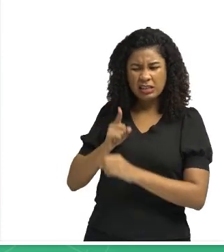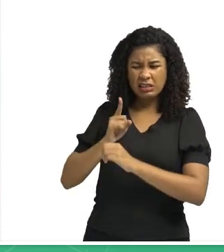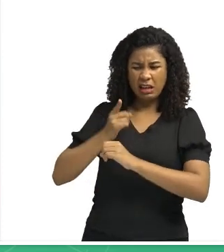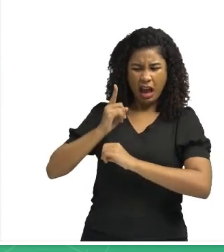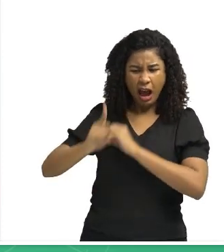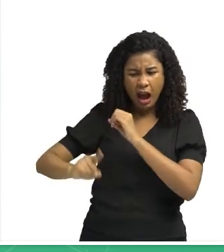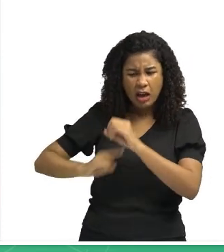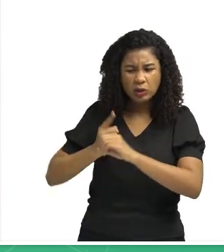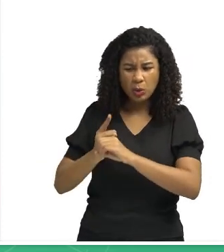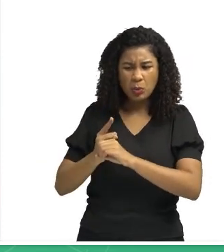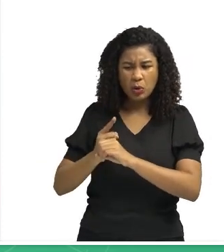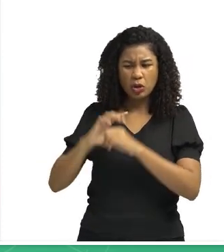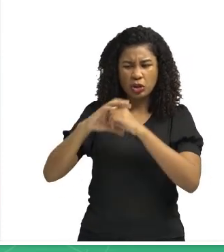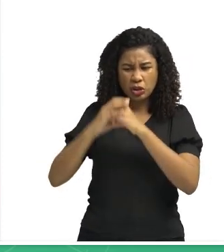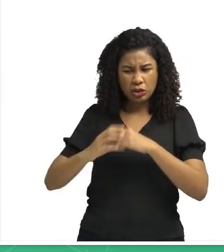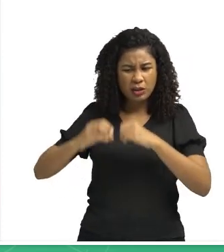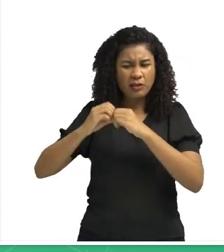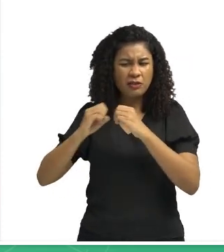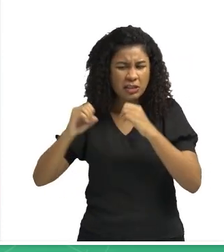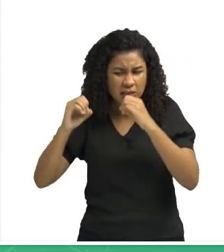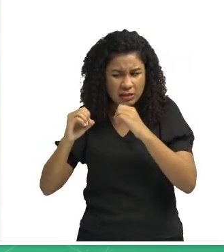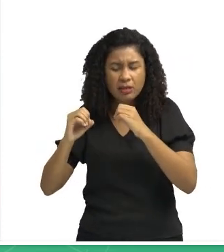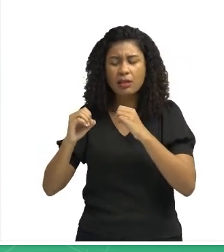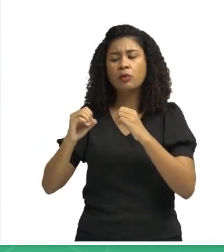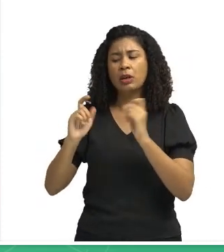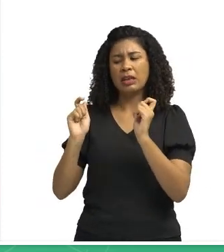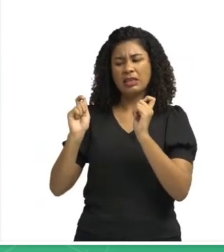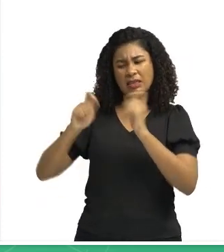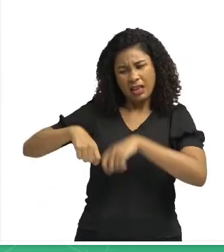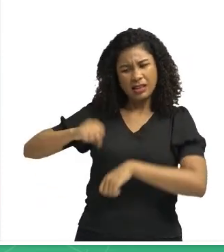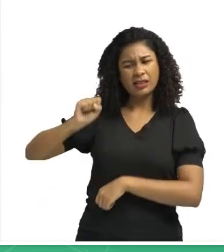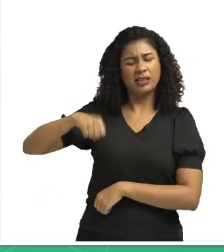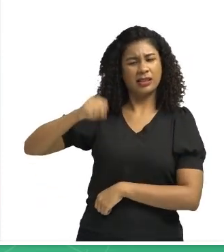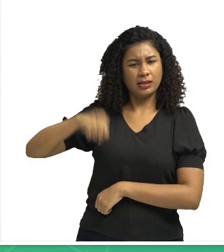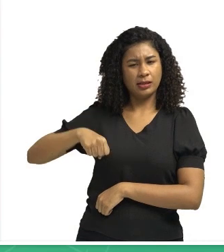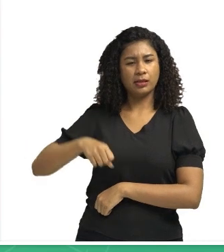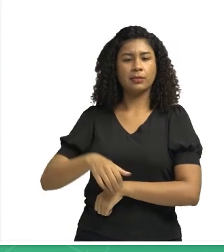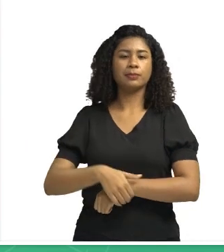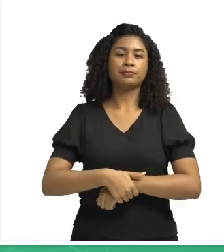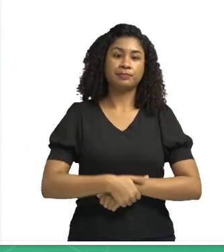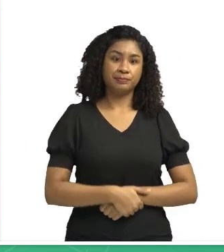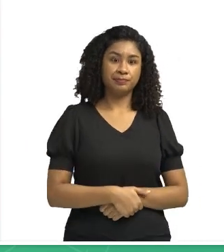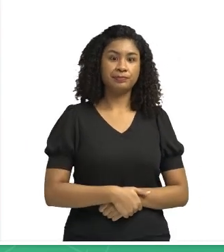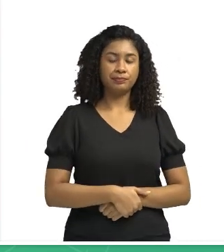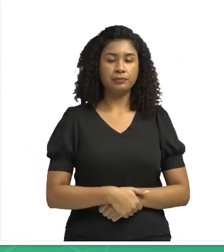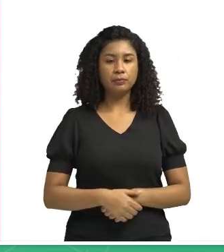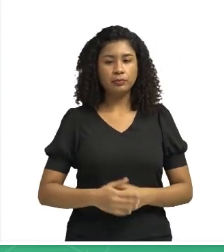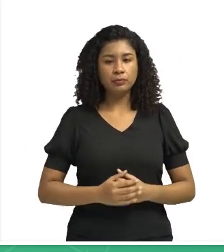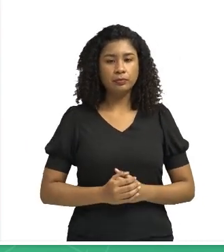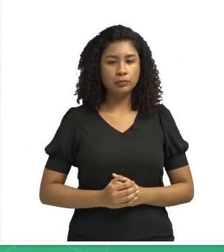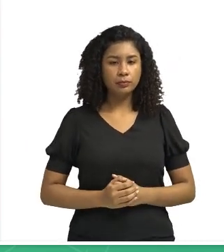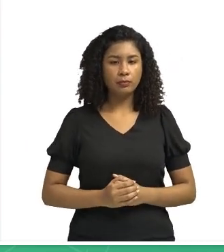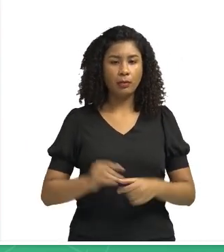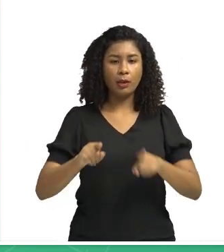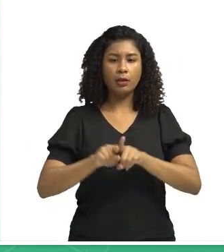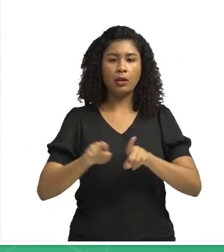ele não é indivisível, né? Isso não é correto." E a presença